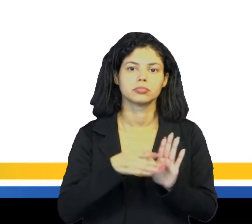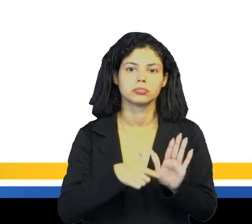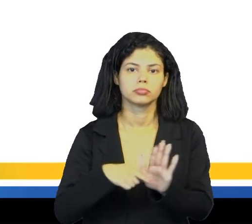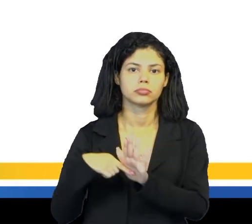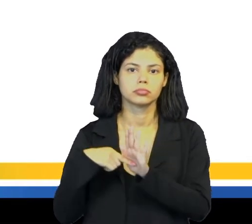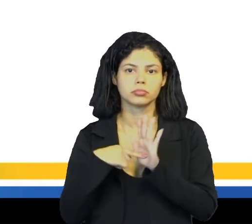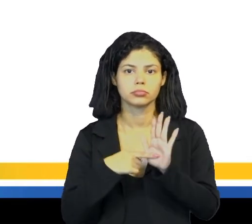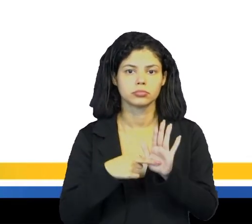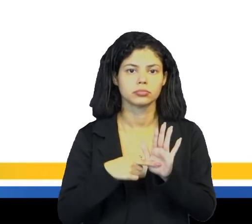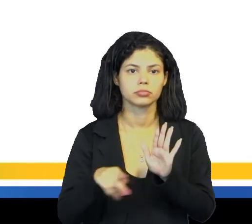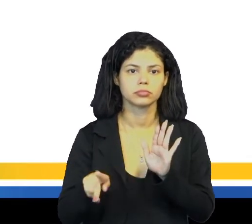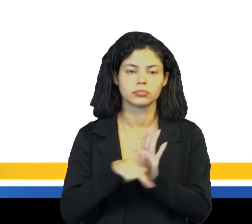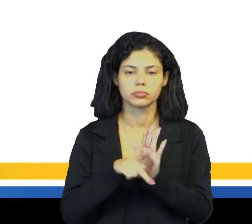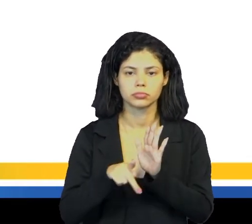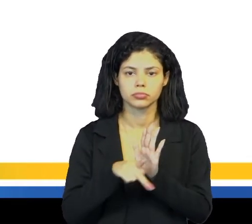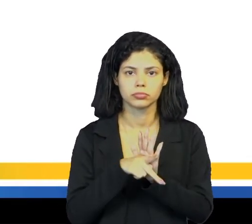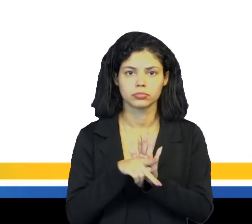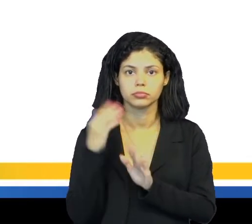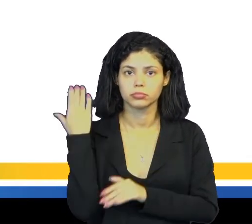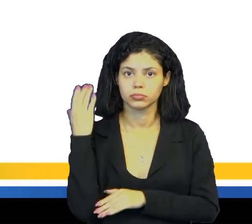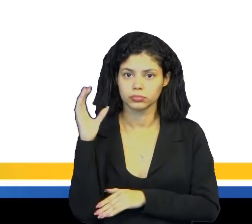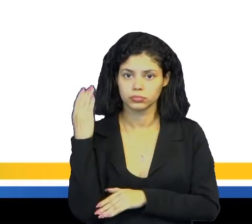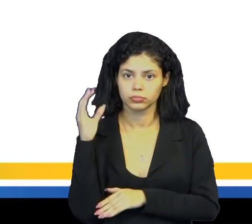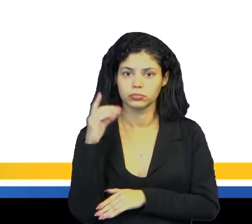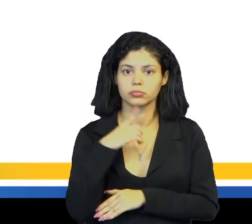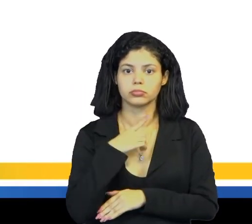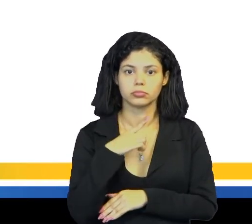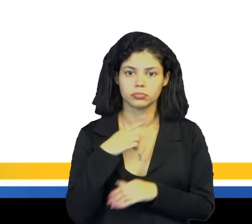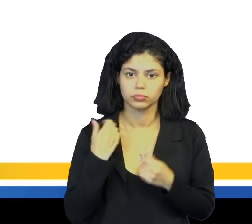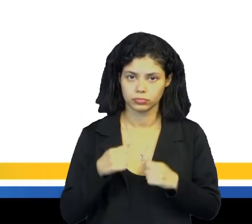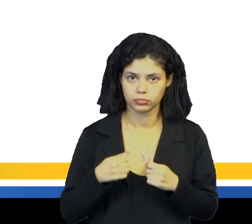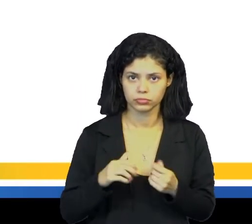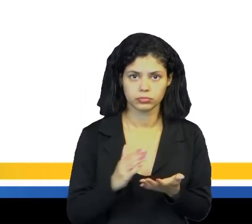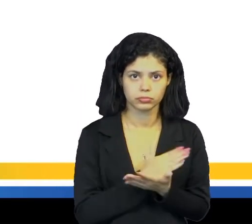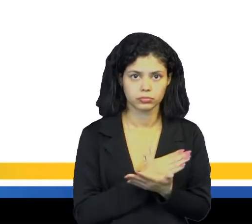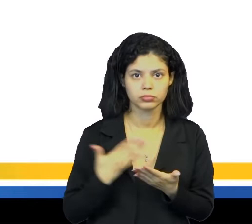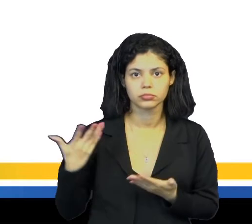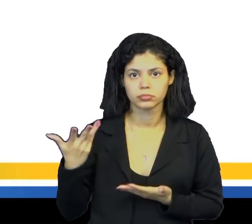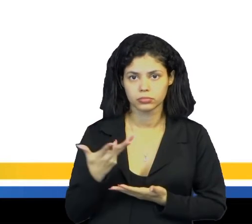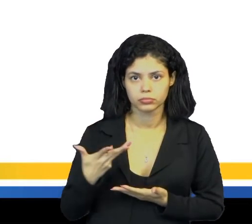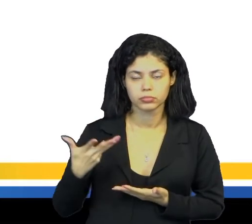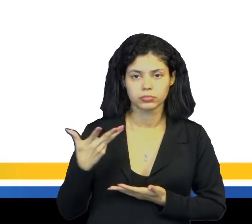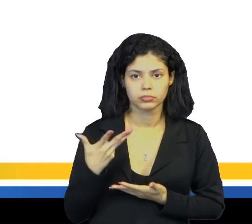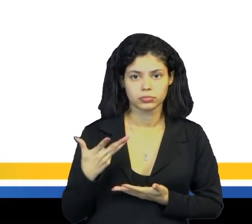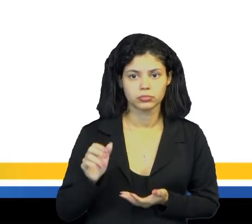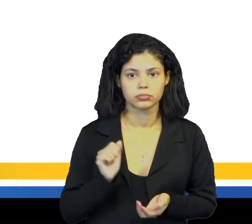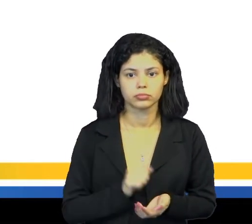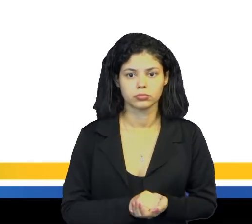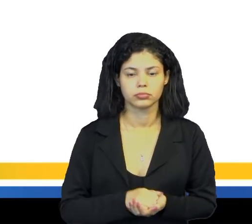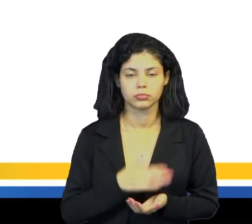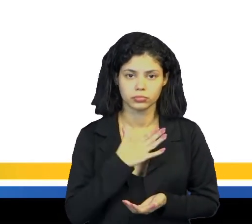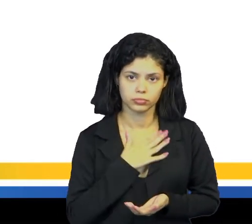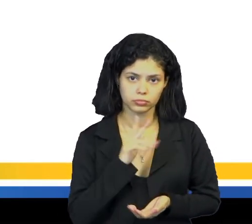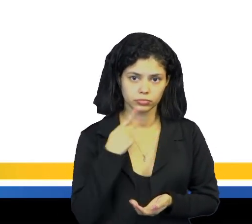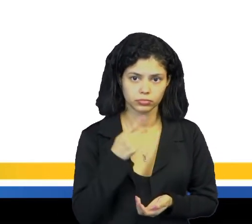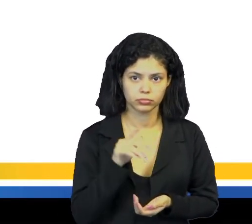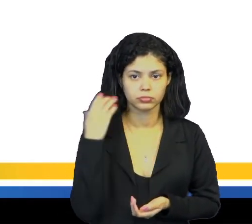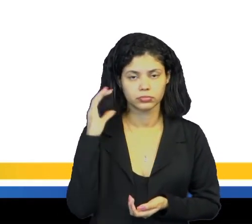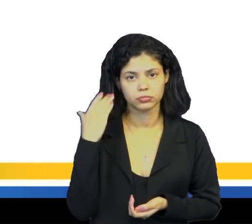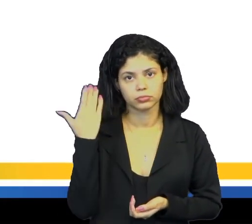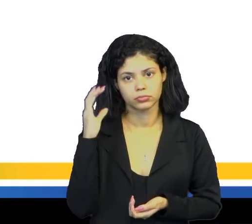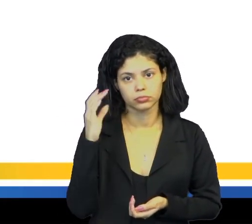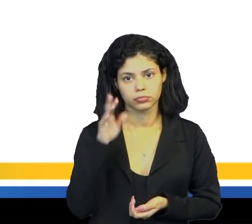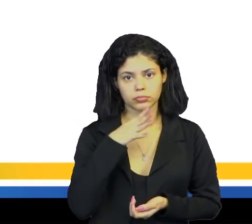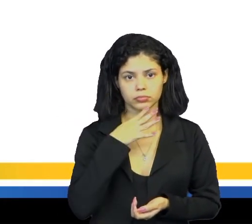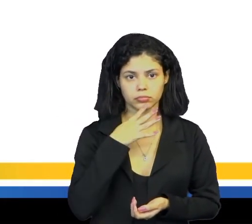comprovação perante a ciência. Ela tem que ter algum embasamento para eu dizer que é um conhecimento